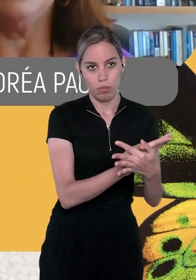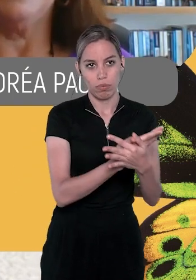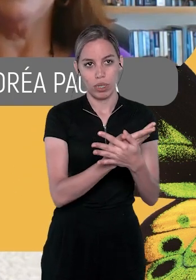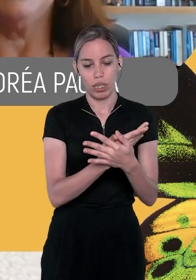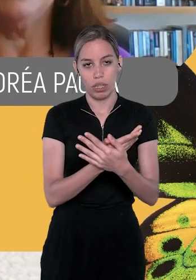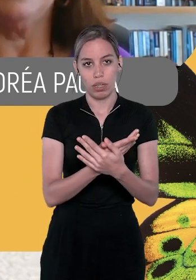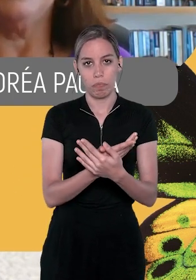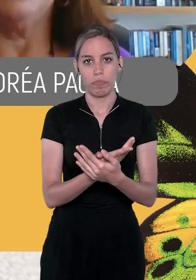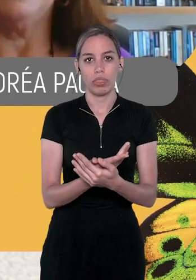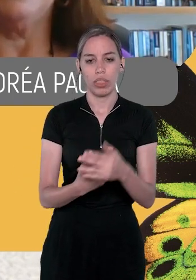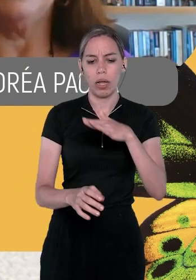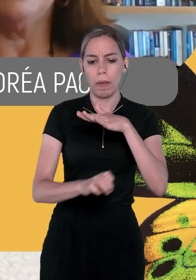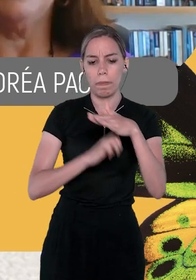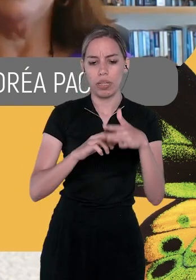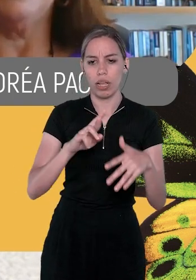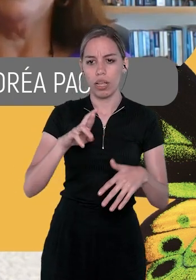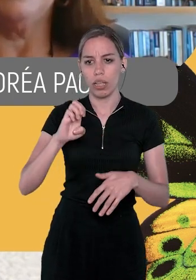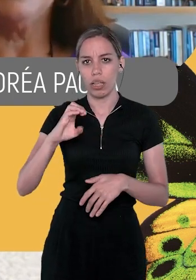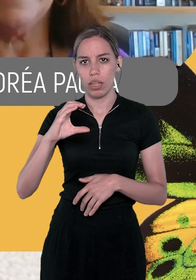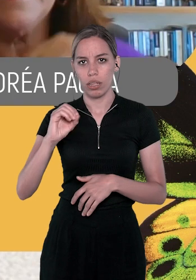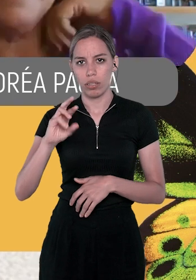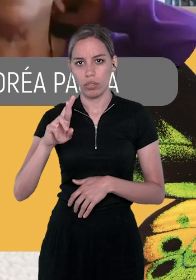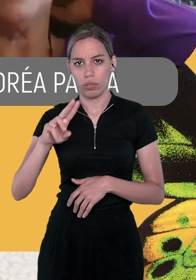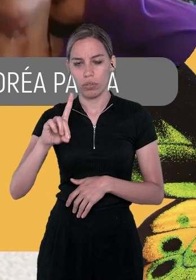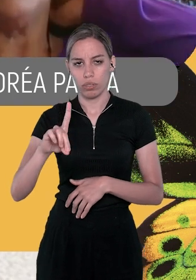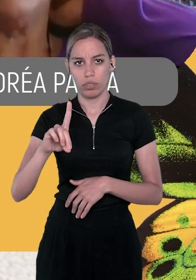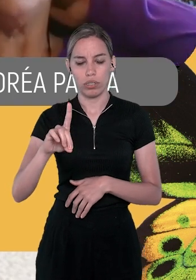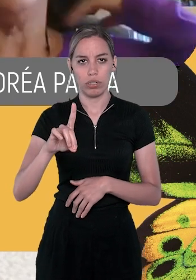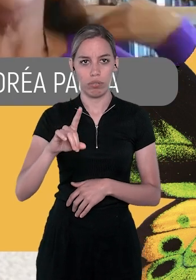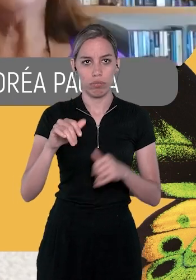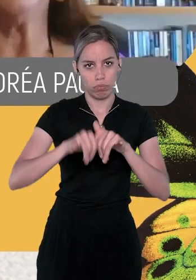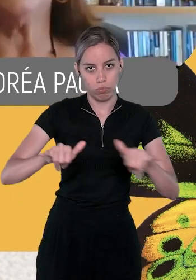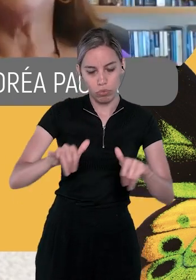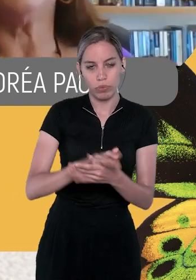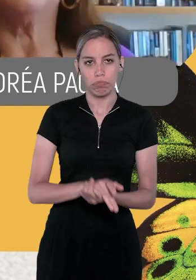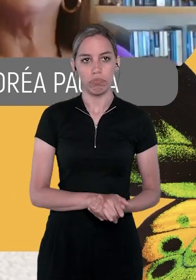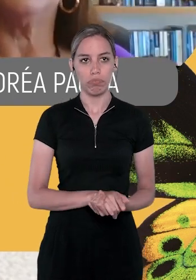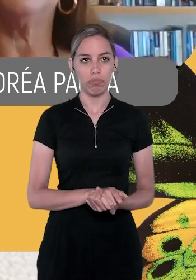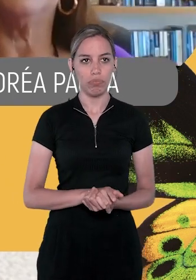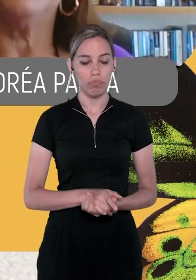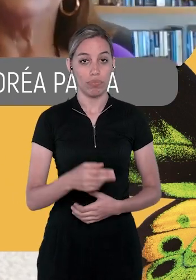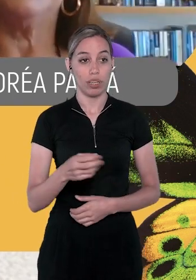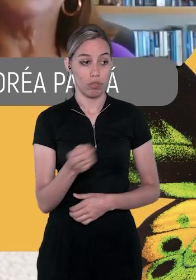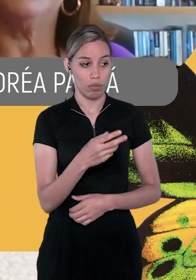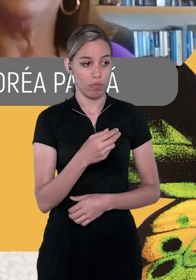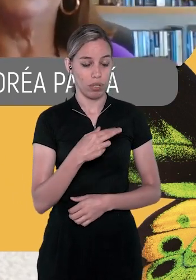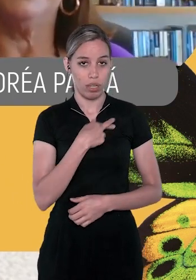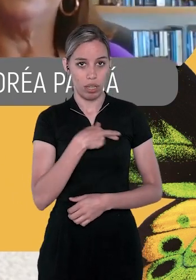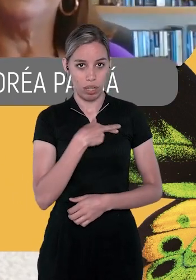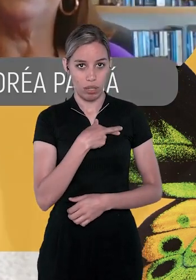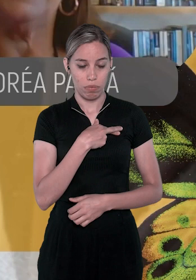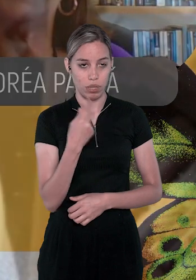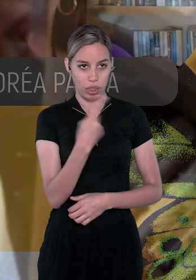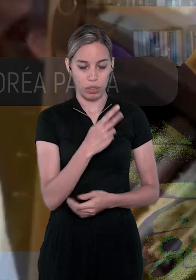sala com uma estante de livros à sua esquerda e diversos pôsteres e quadros nas paredes. Obrigado, Afonso. Olha,